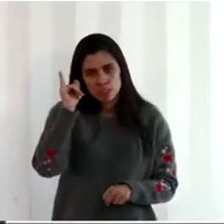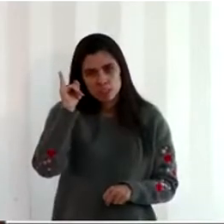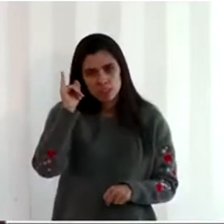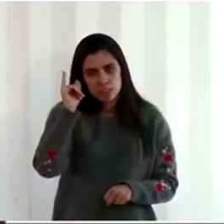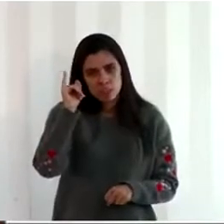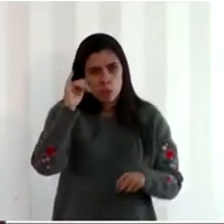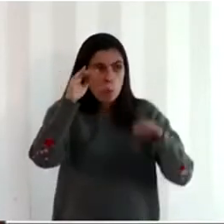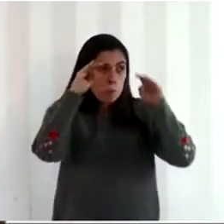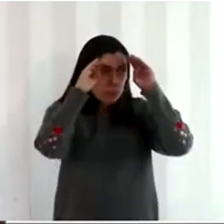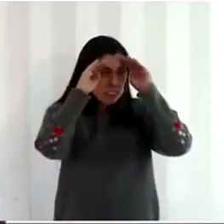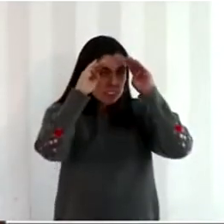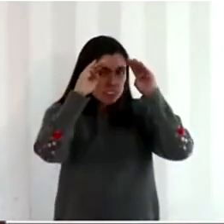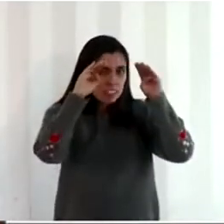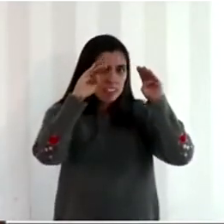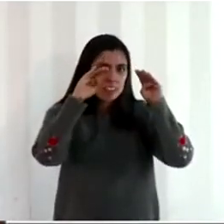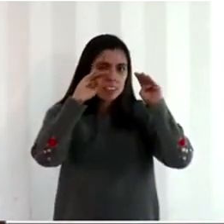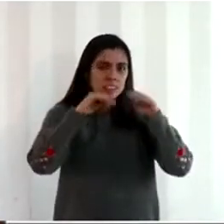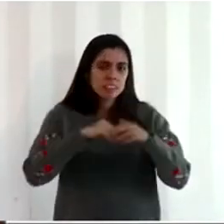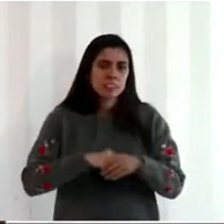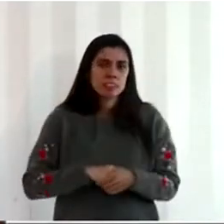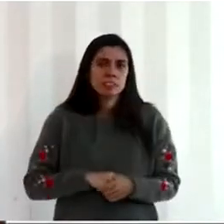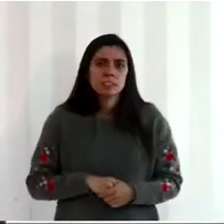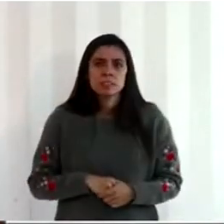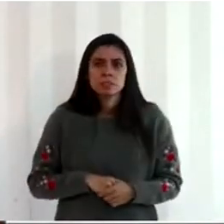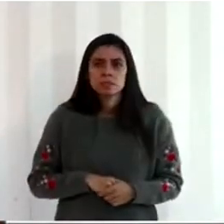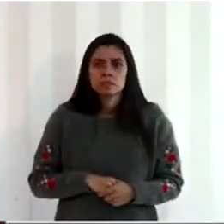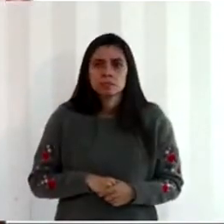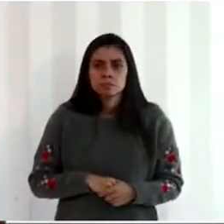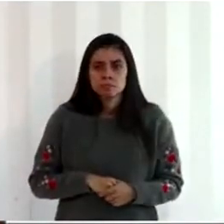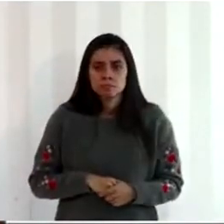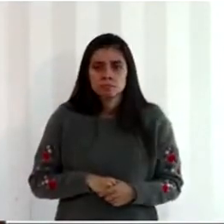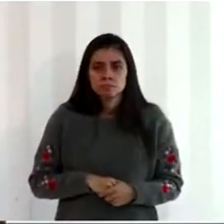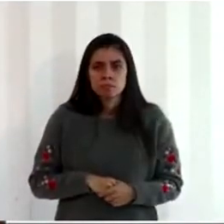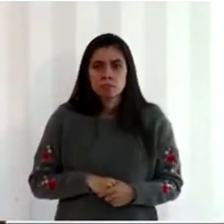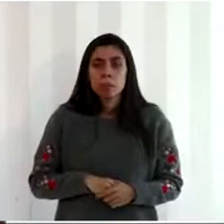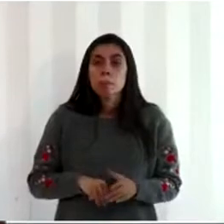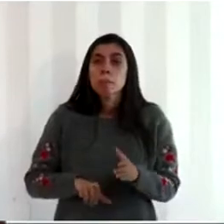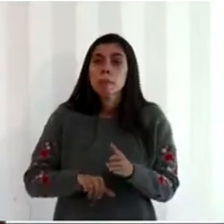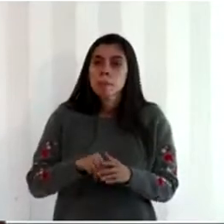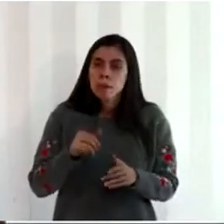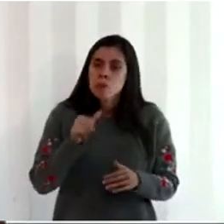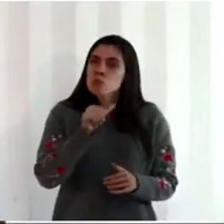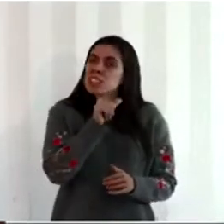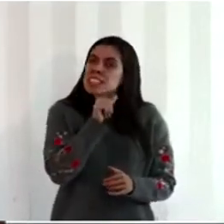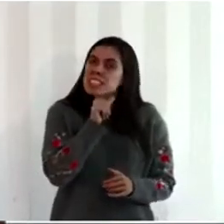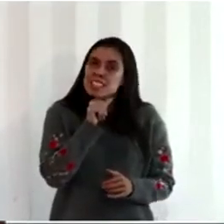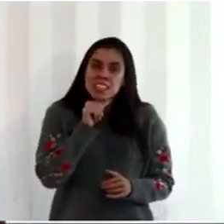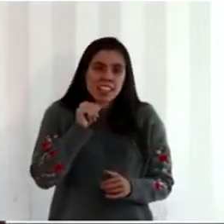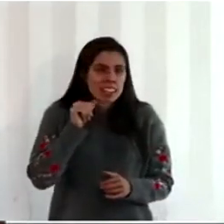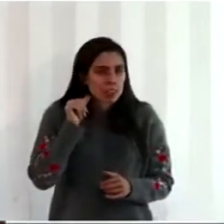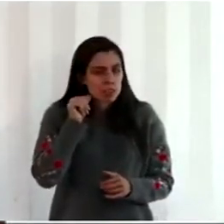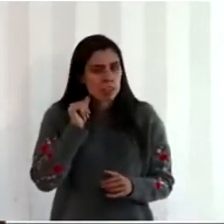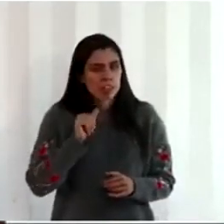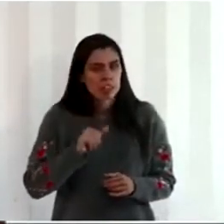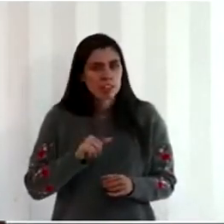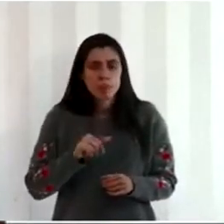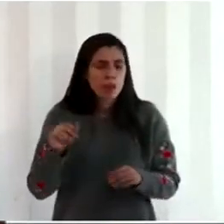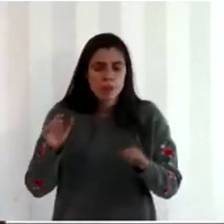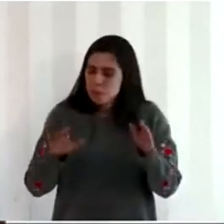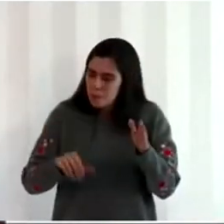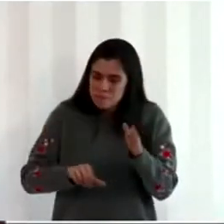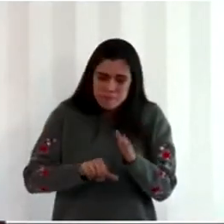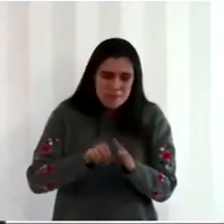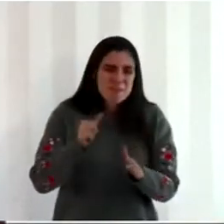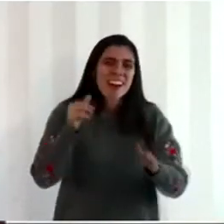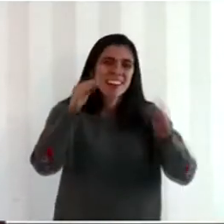uma flechada no seu coração. E se você está vivendo uma vida totalmente fora dos padrões de Deus, que o Senhor te enquadre pela palavra dEle,